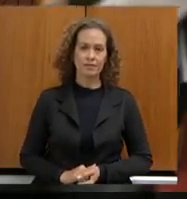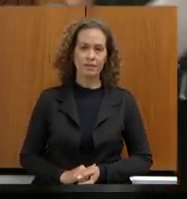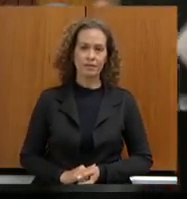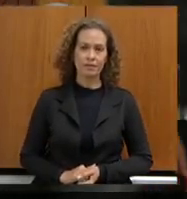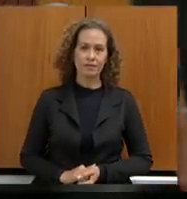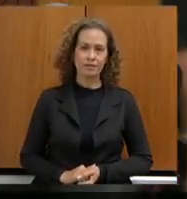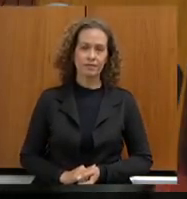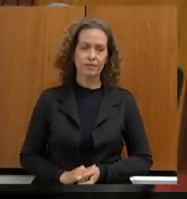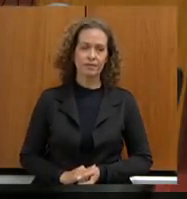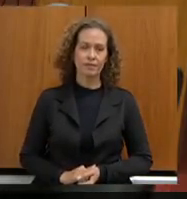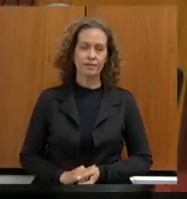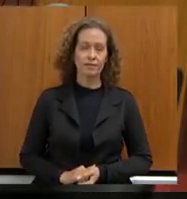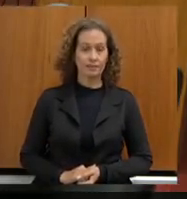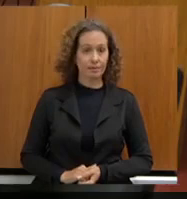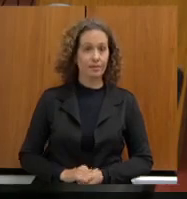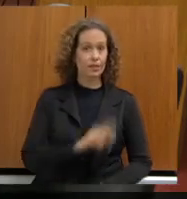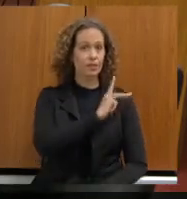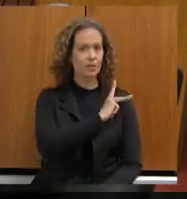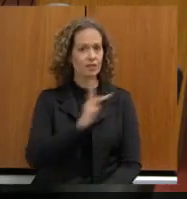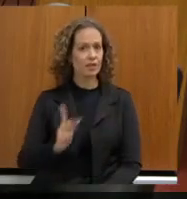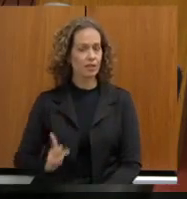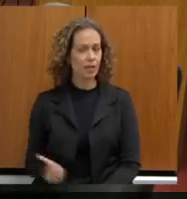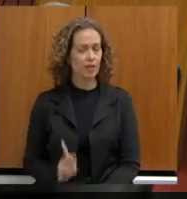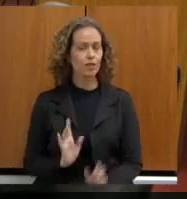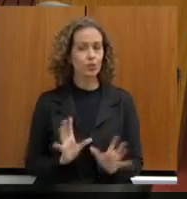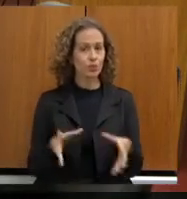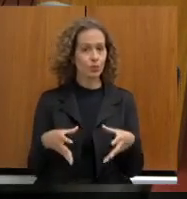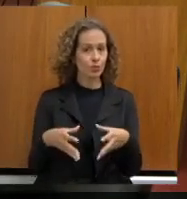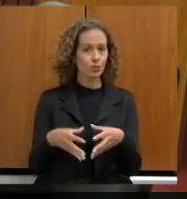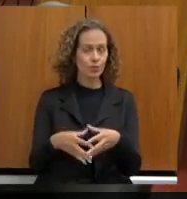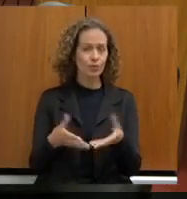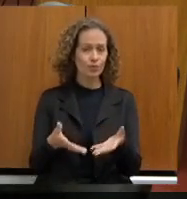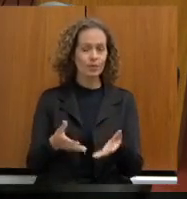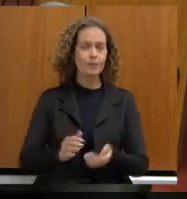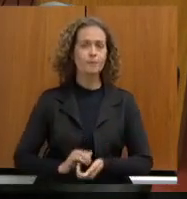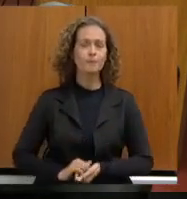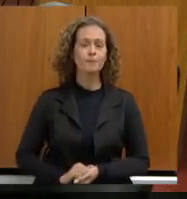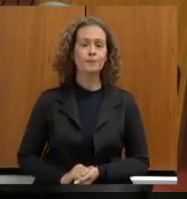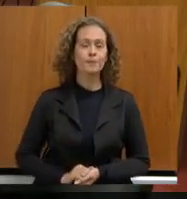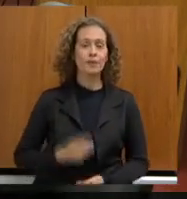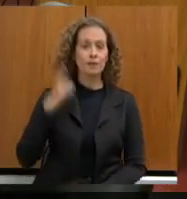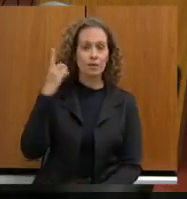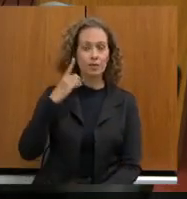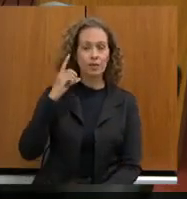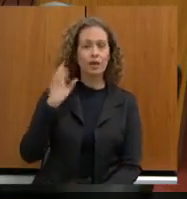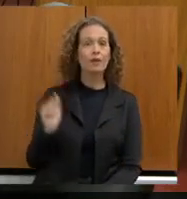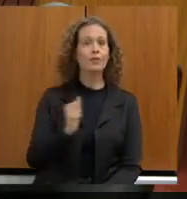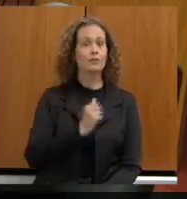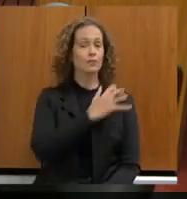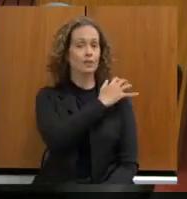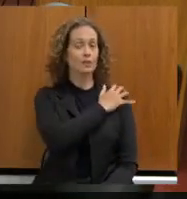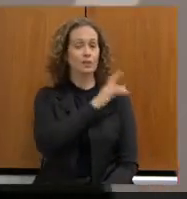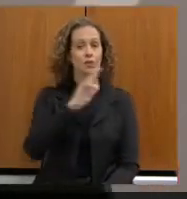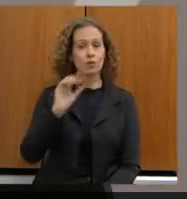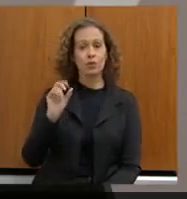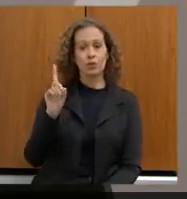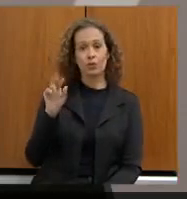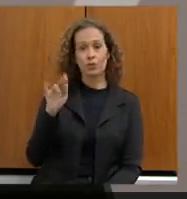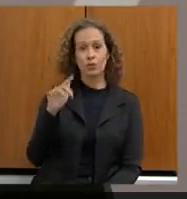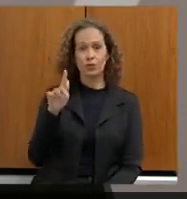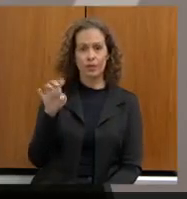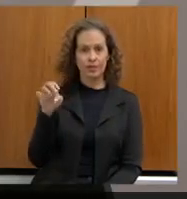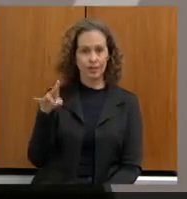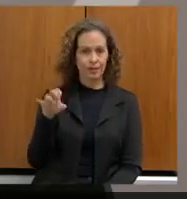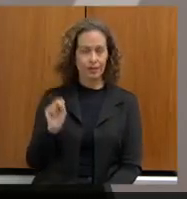o senhor presidente da Comissão Deputado Sargento Rodrigues que tão bem